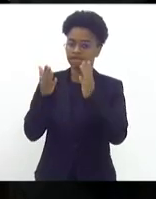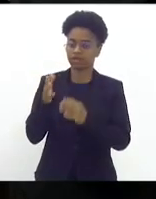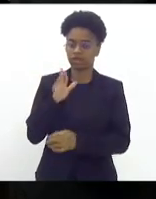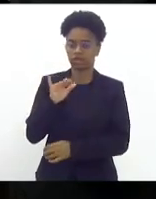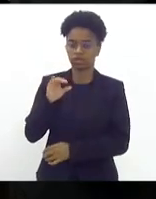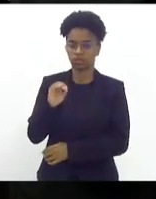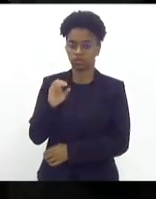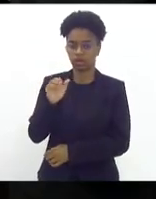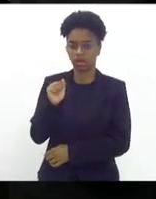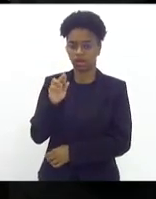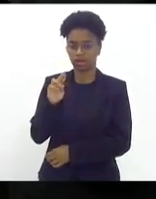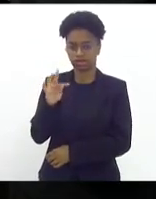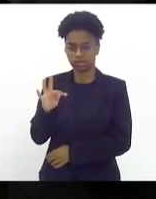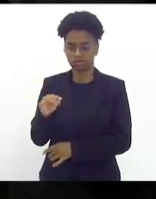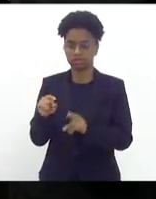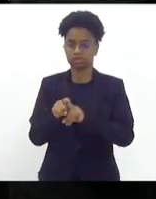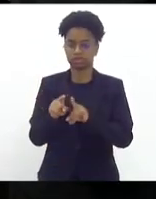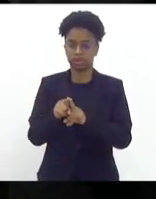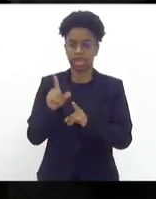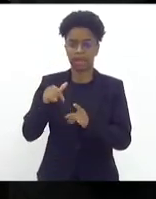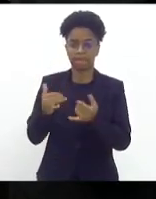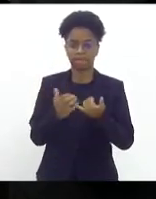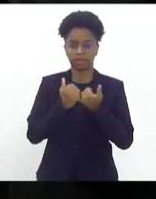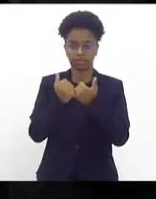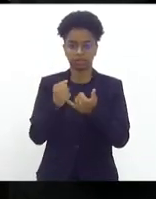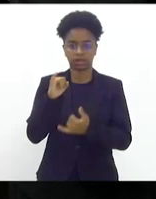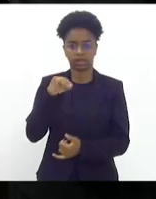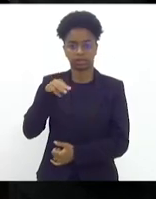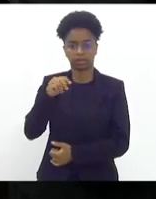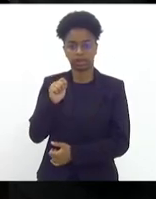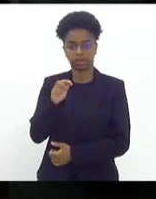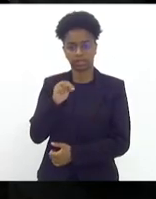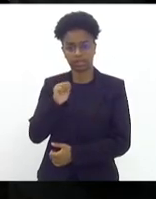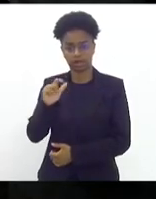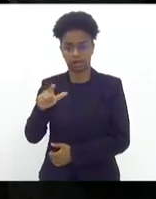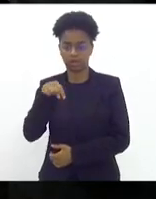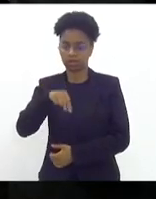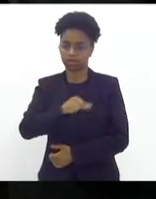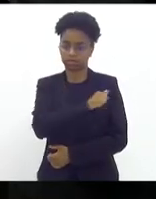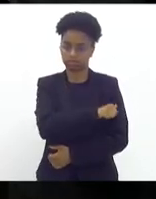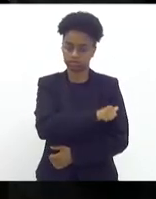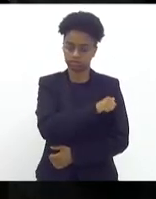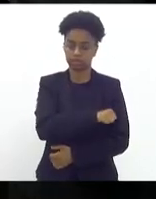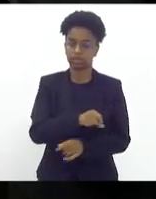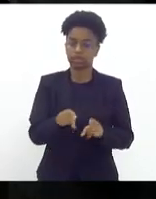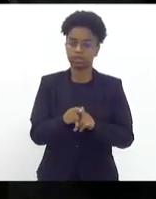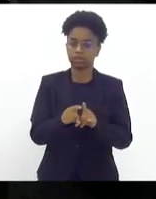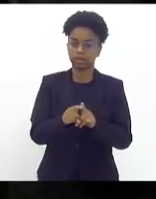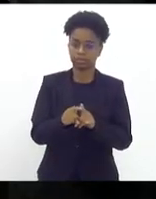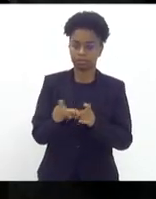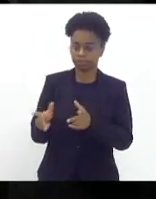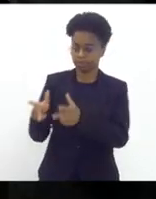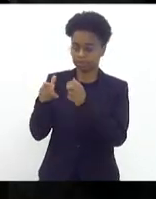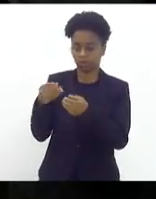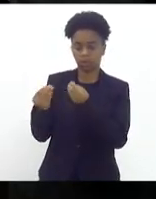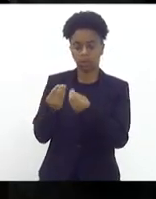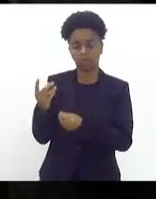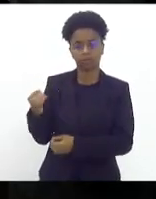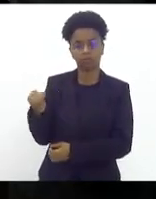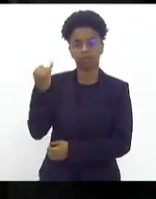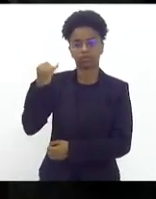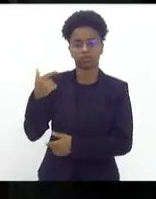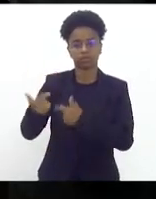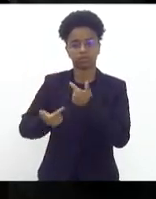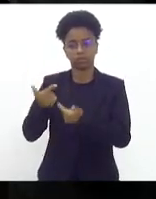Artes Manuais como patrimônio imaterial do nosso Estado, para inclusive reconhecer o valor do trabalho de todos os artesãos